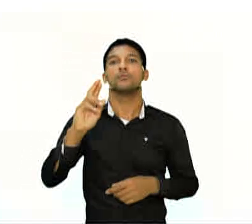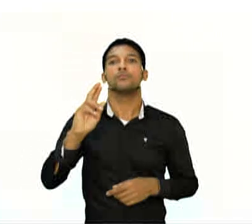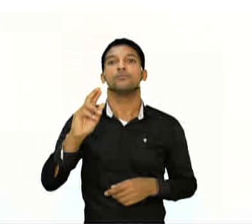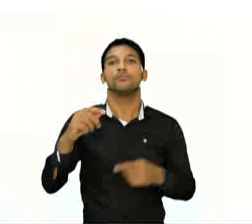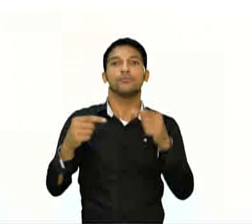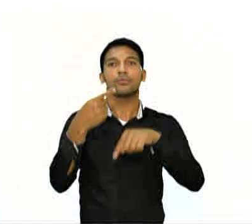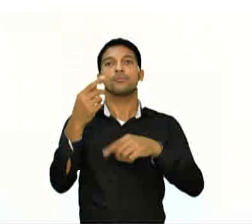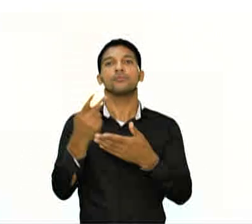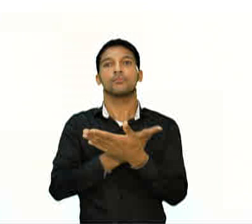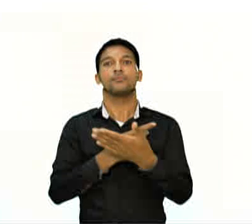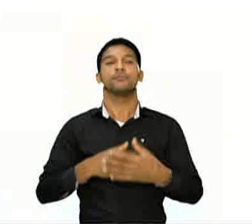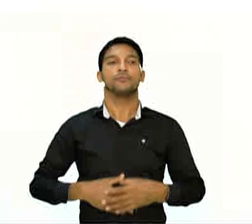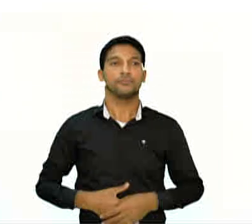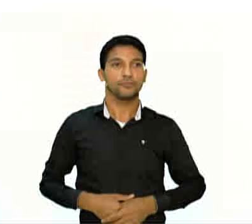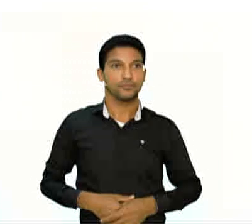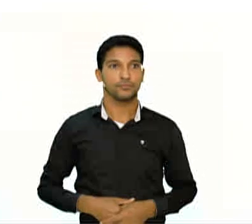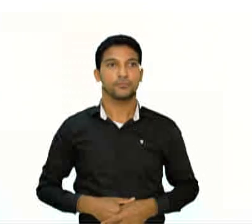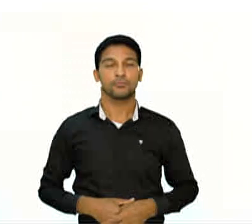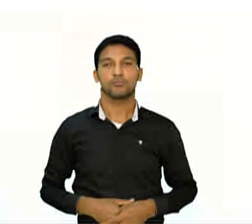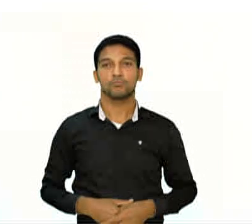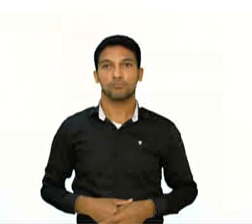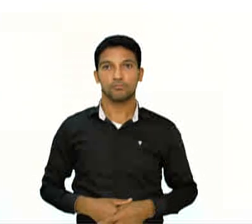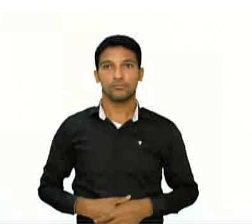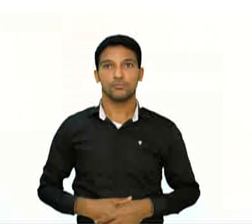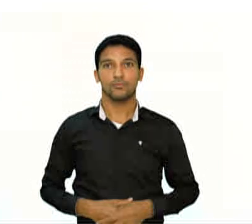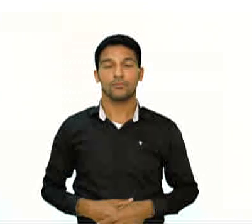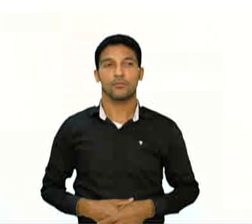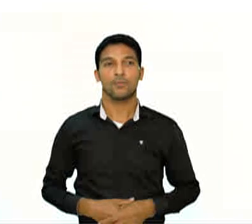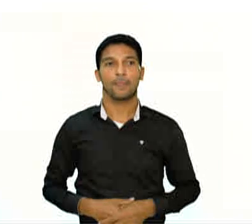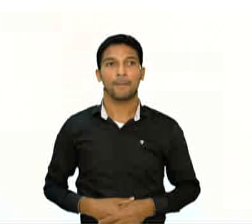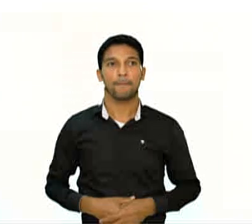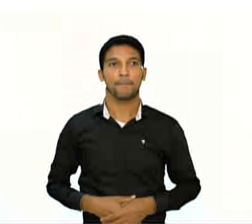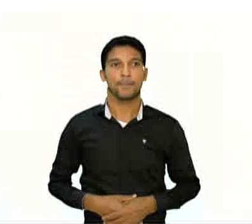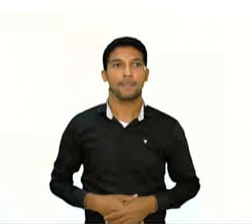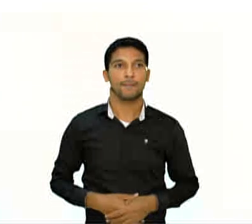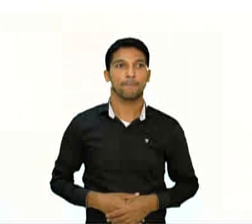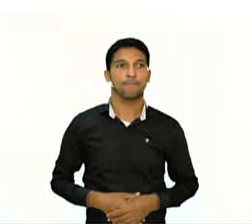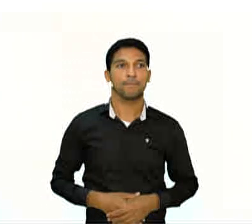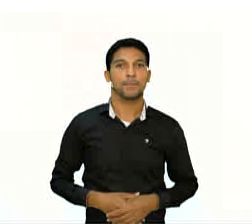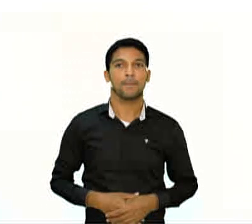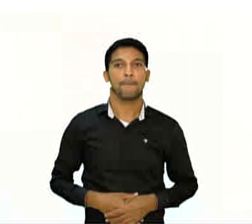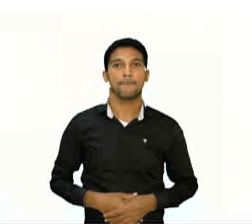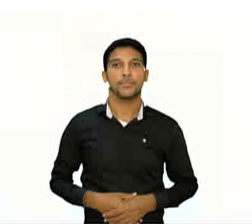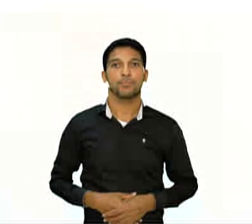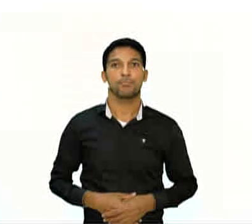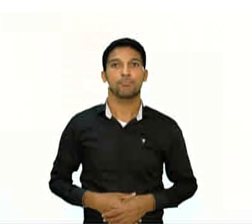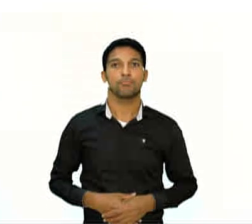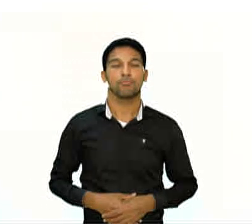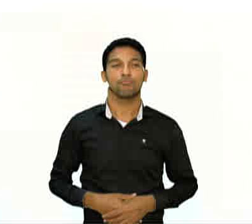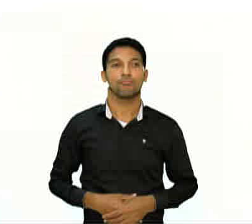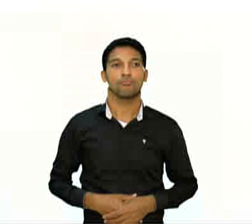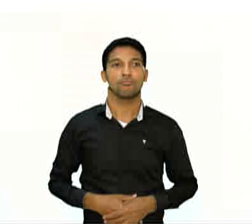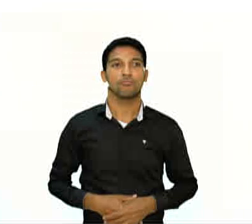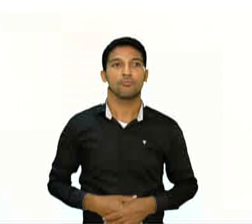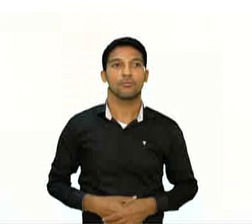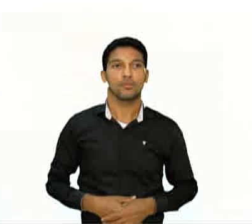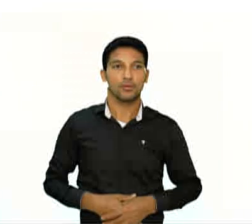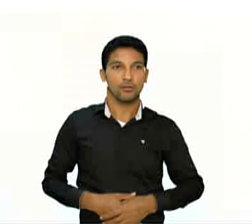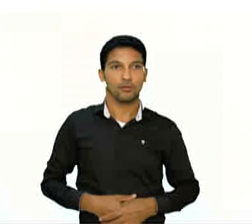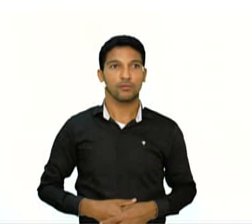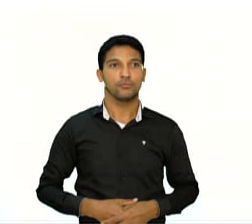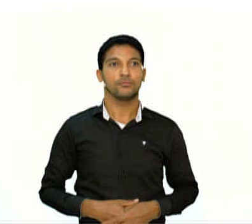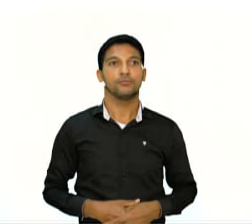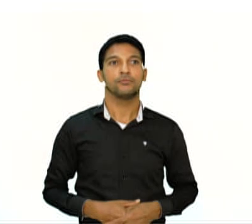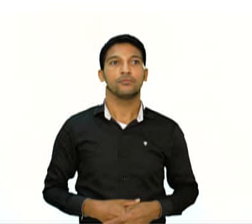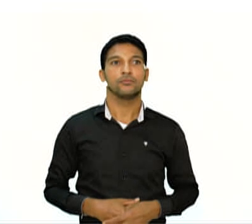entanto, a degradação ambiental de origem antrópica nos oceanos vem sendo intensa, reduzindo a